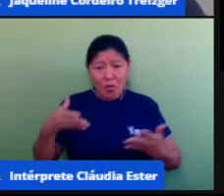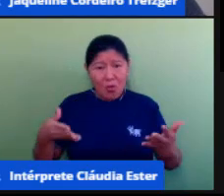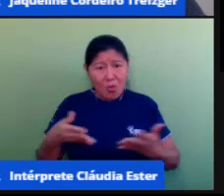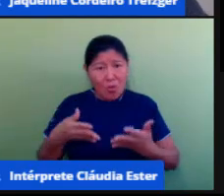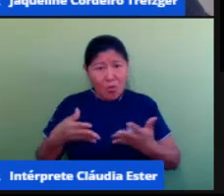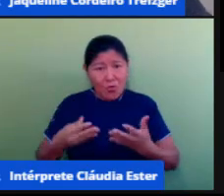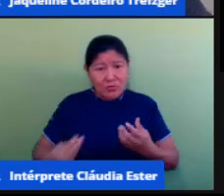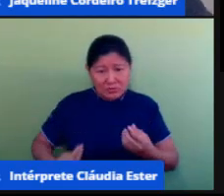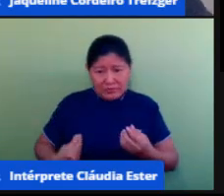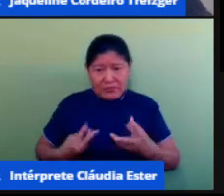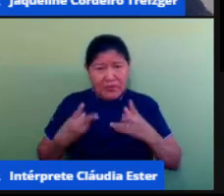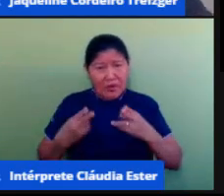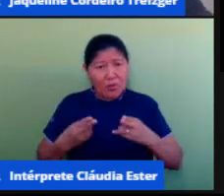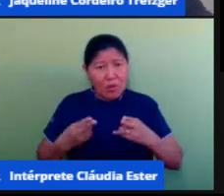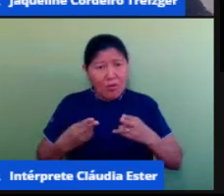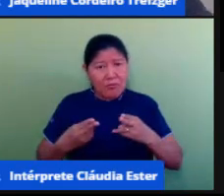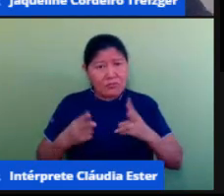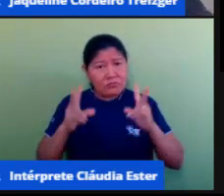O